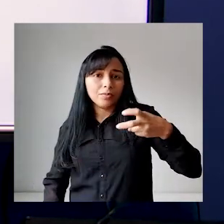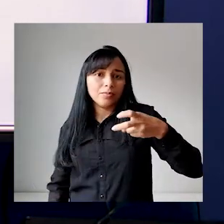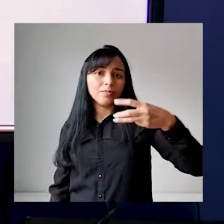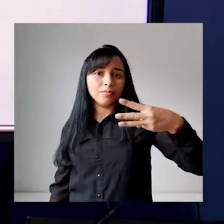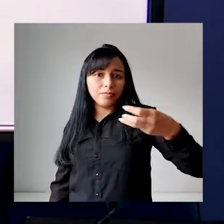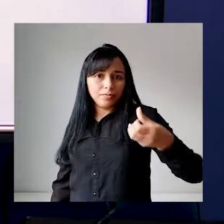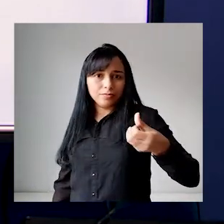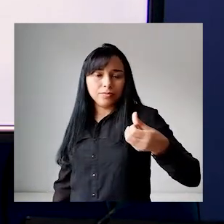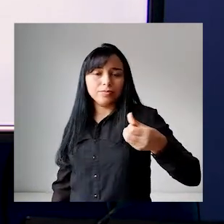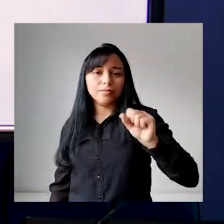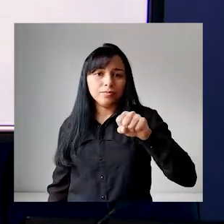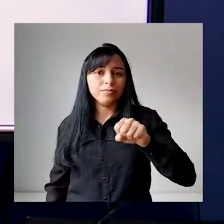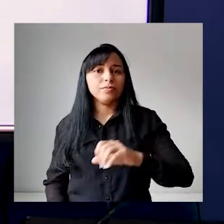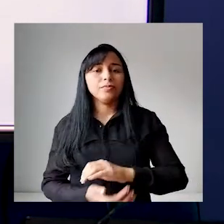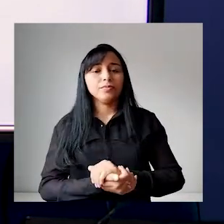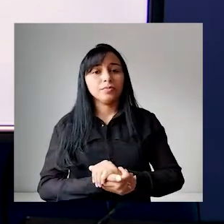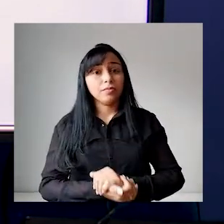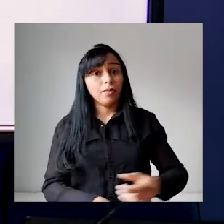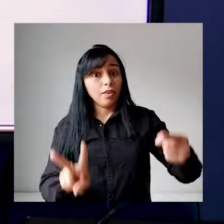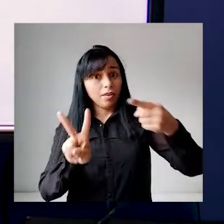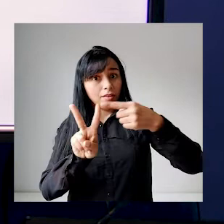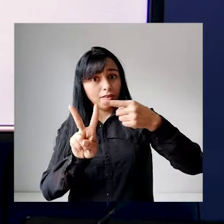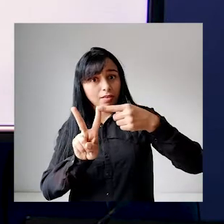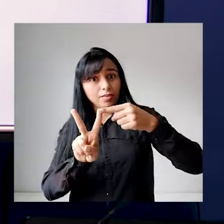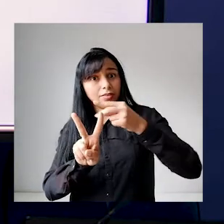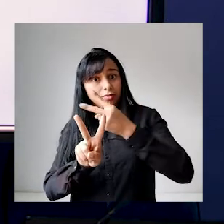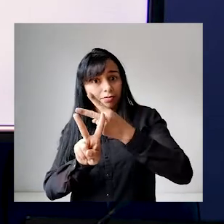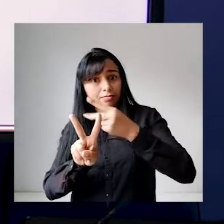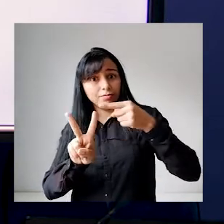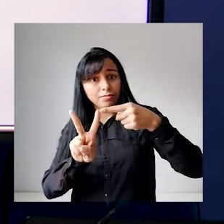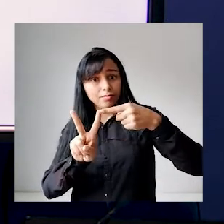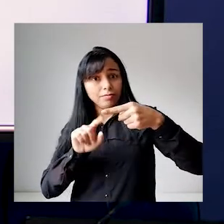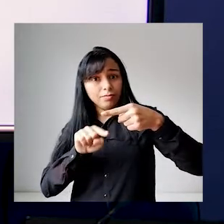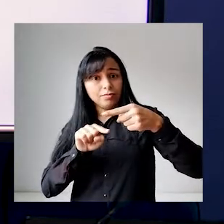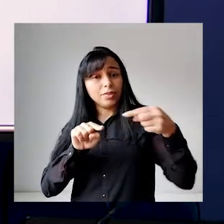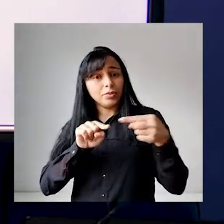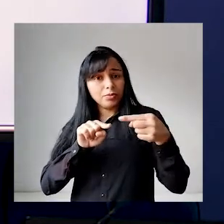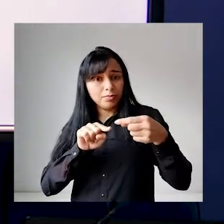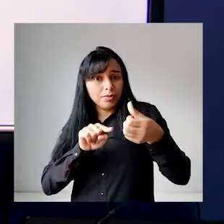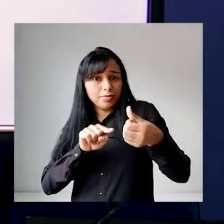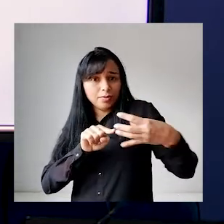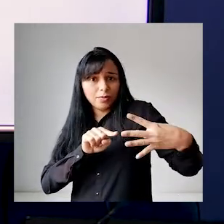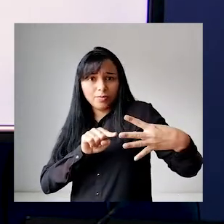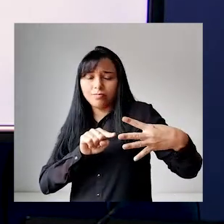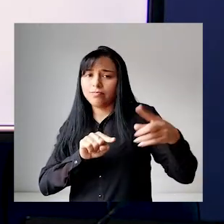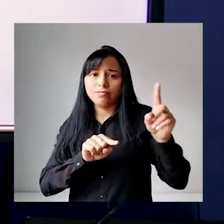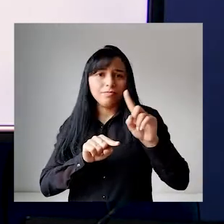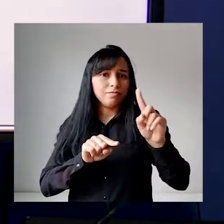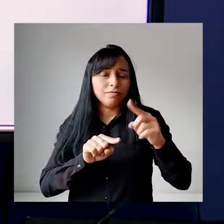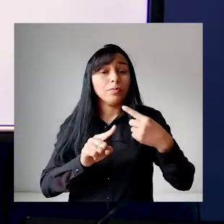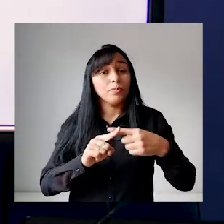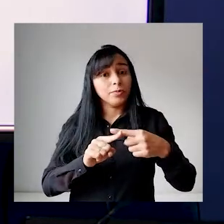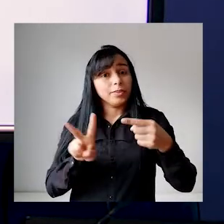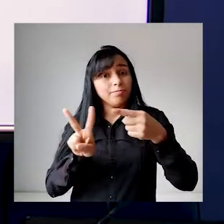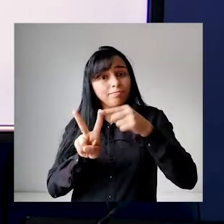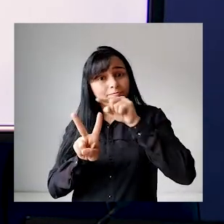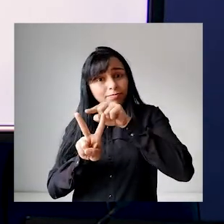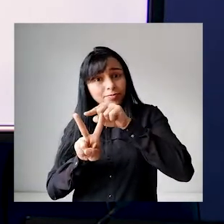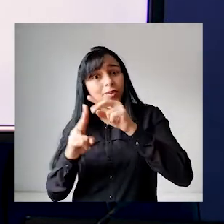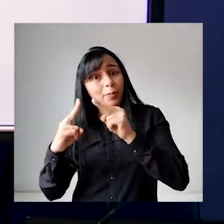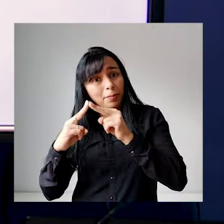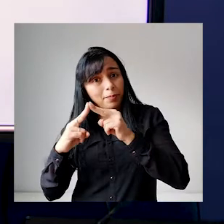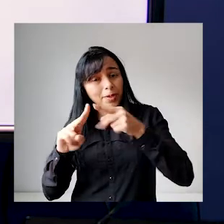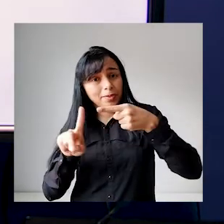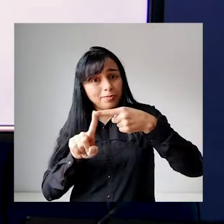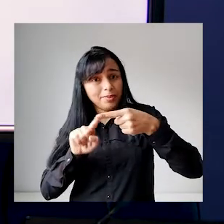vezes 6 é 36. Raiz quadrada de menos 64. Tem essa raiz? Não tem, pois vai ser